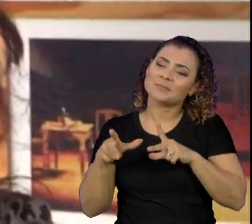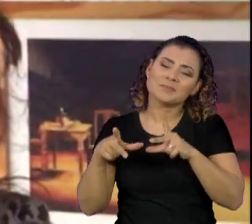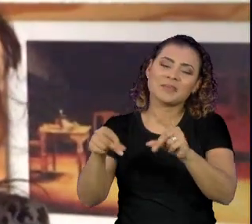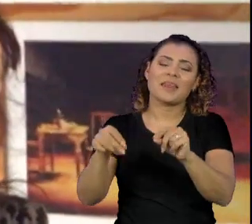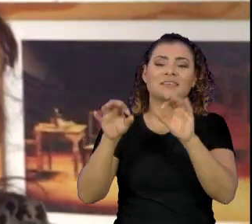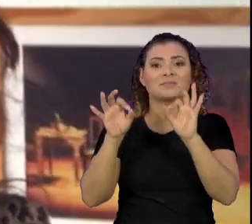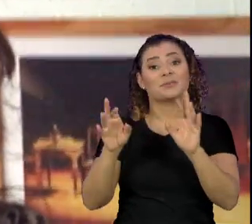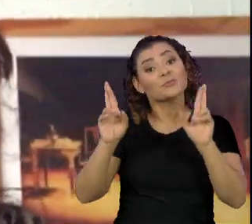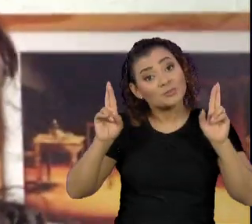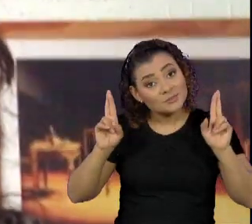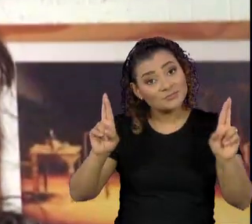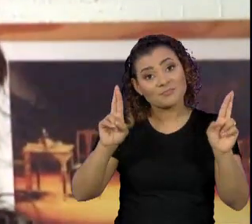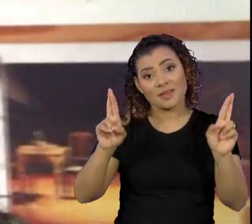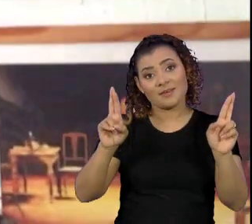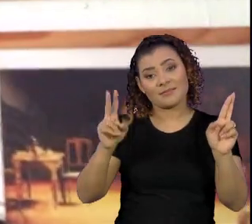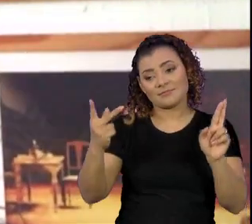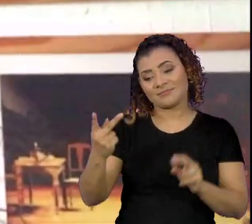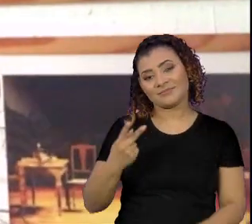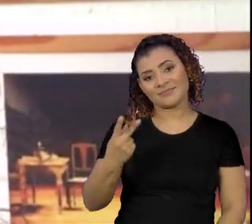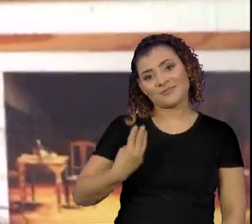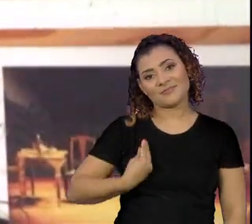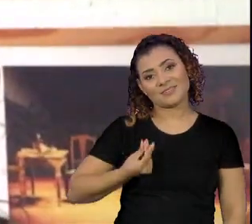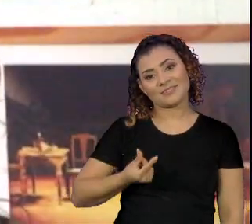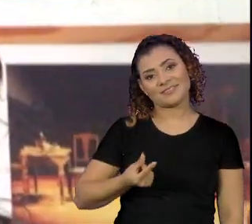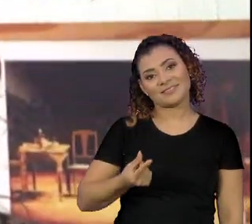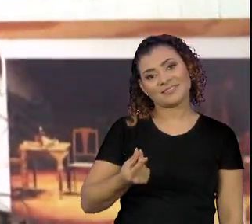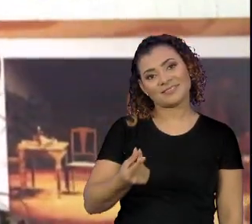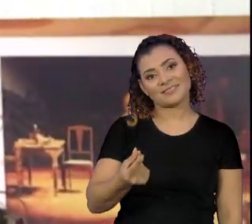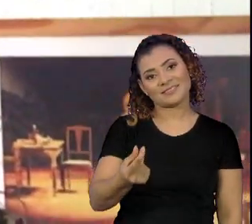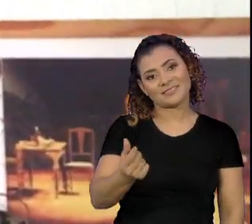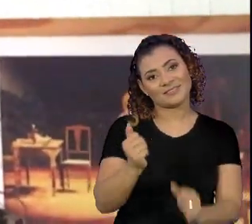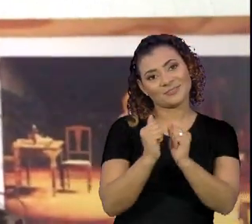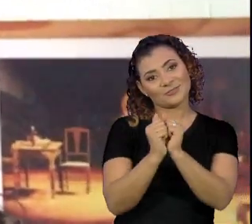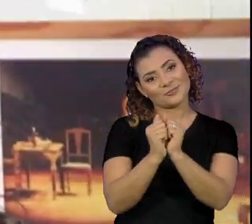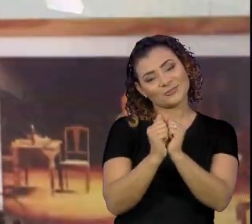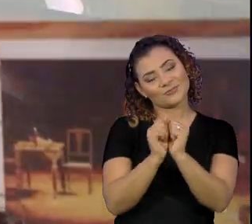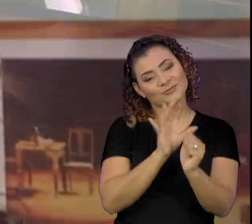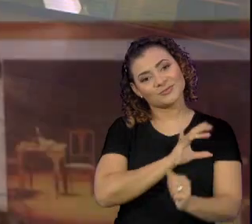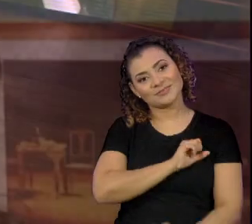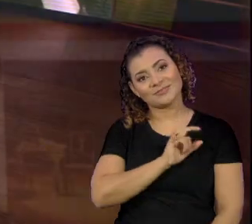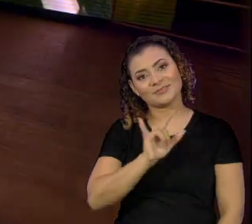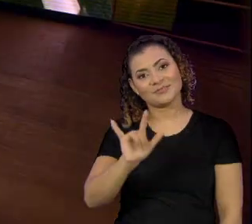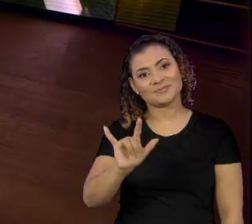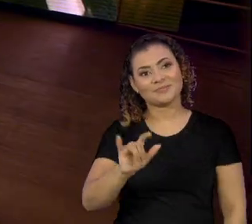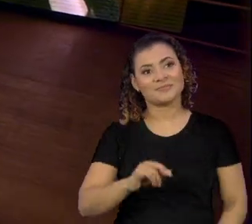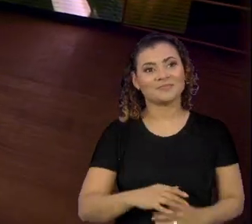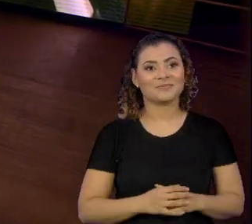merecedora. Espero viver com você ainda muitos anos. Te amo.